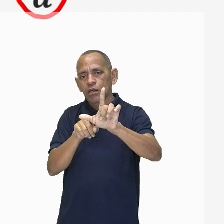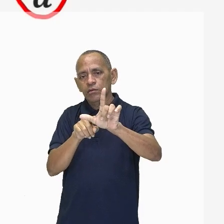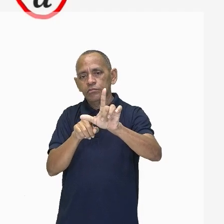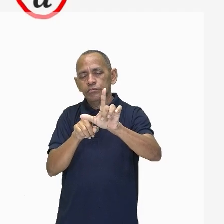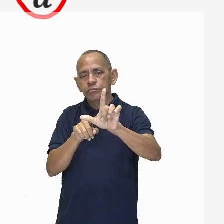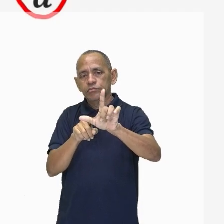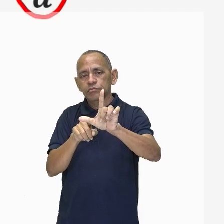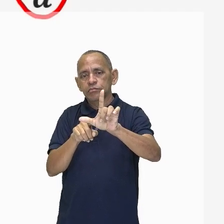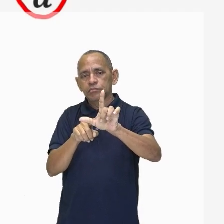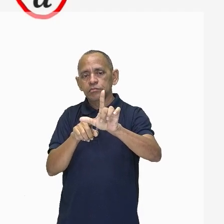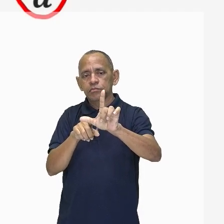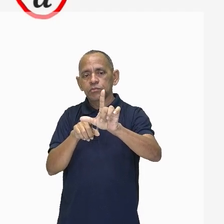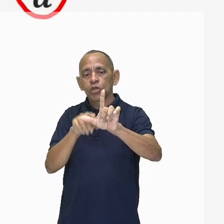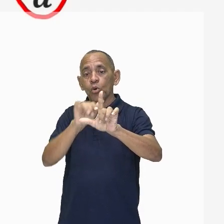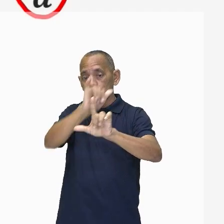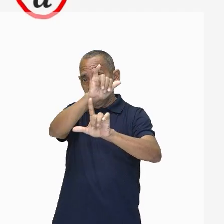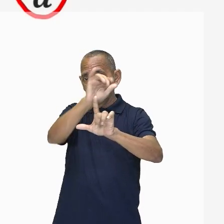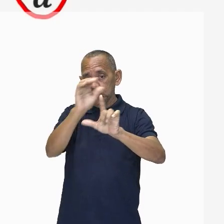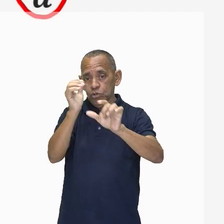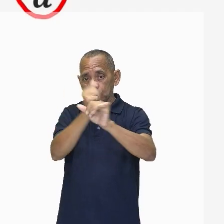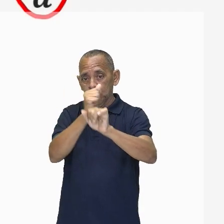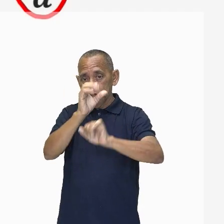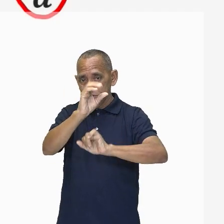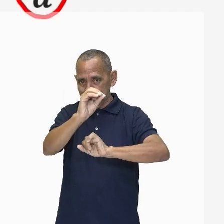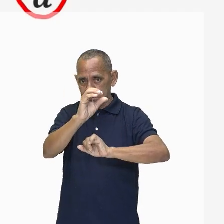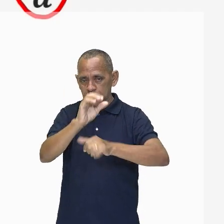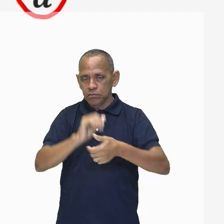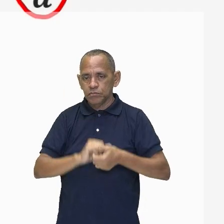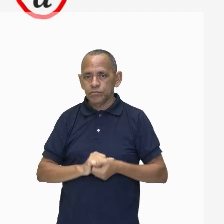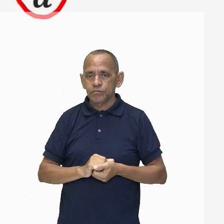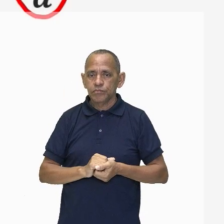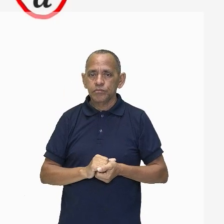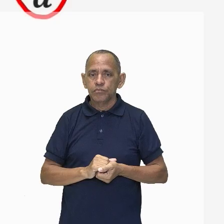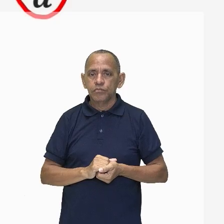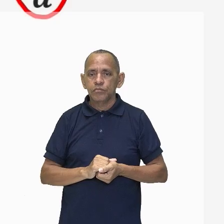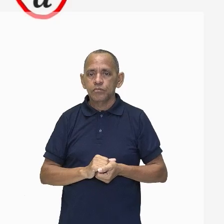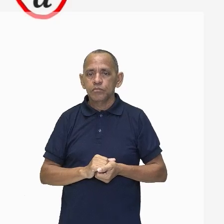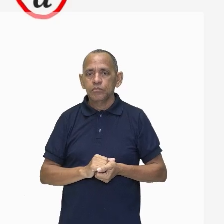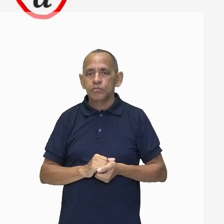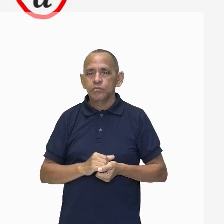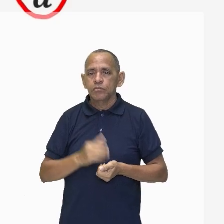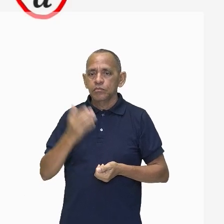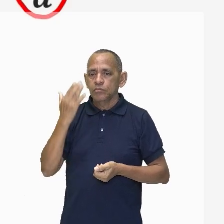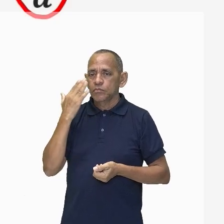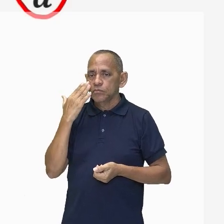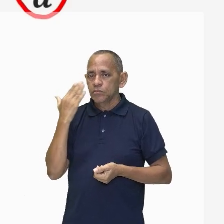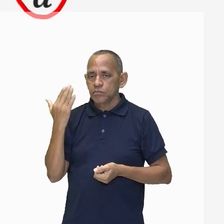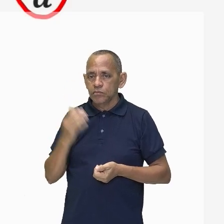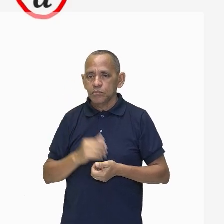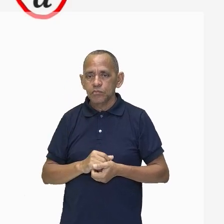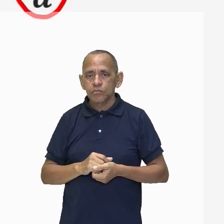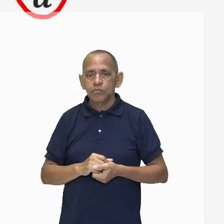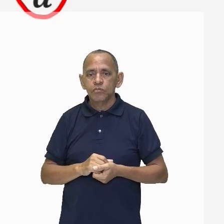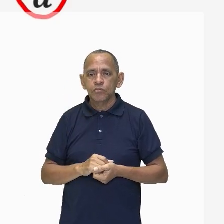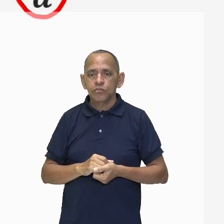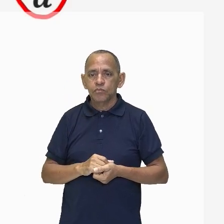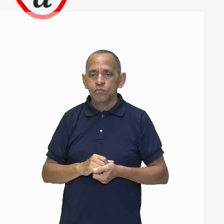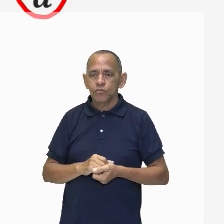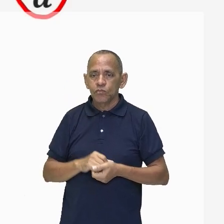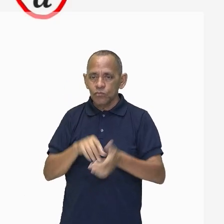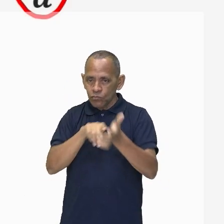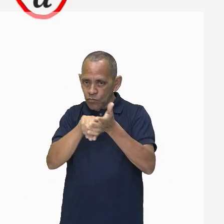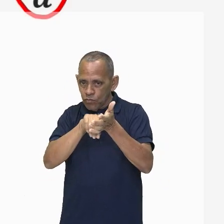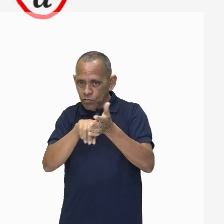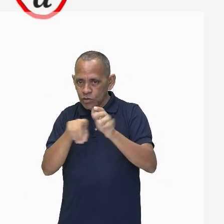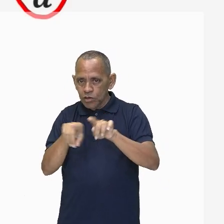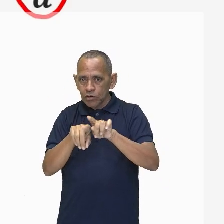da função. Aqui, nós vamos corrigir, porque aqui não é x, tá? Vamos tirar isso daqui. Não, é